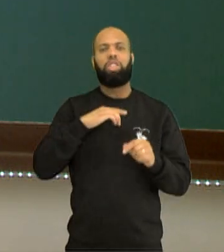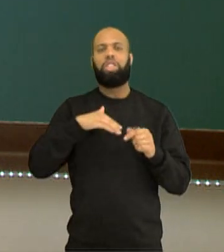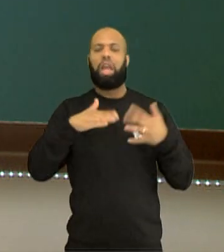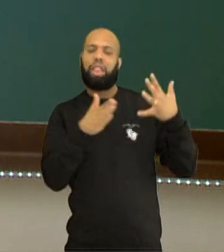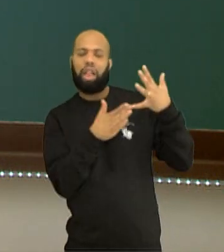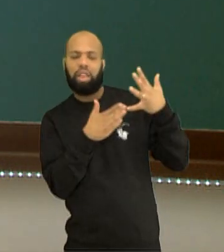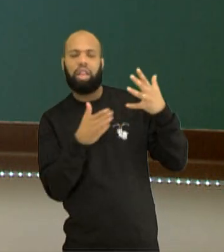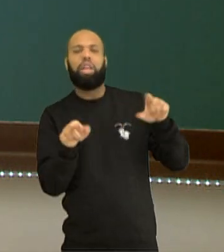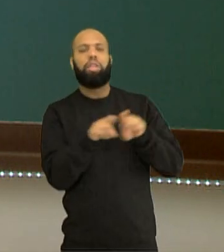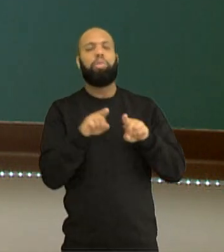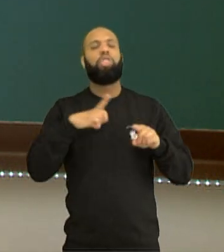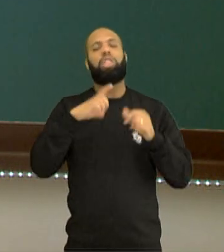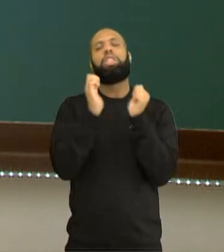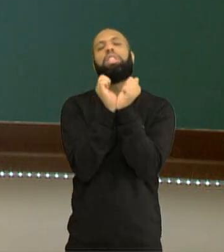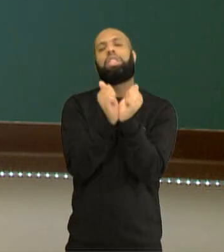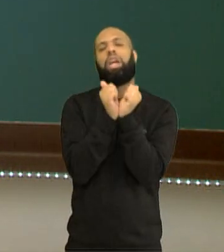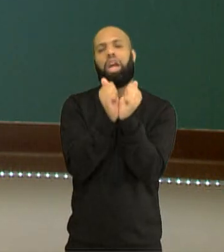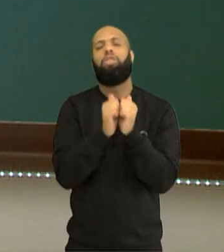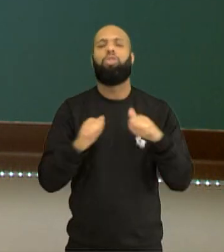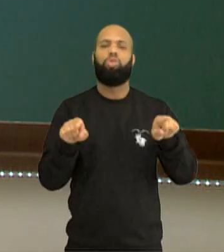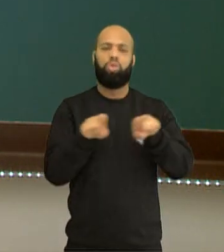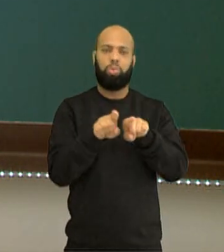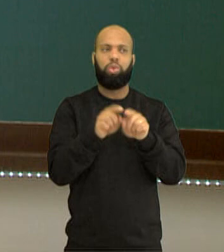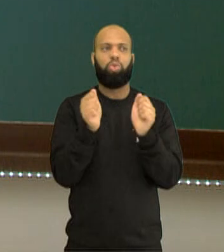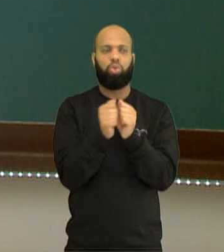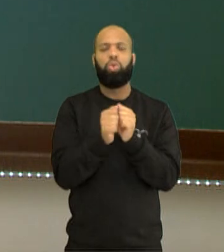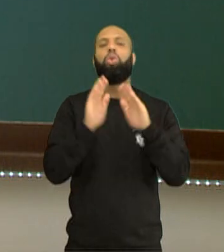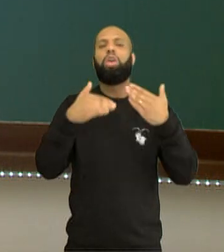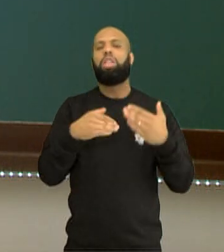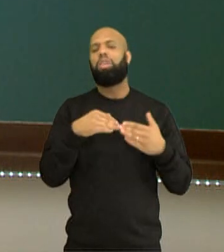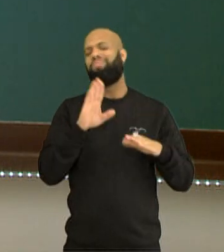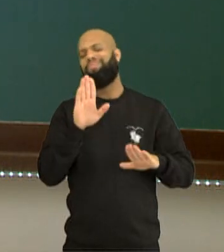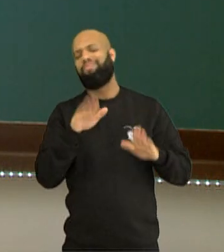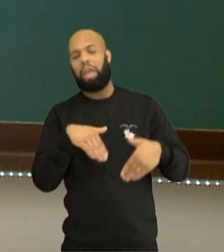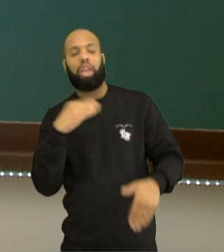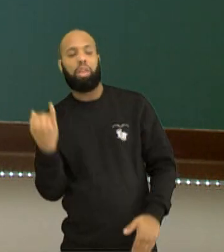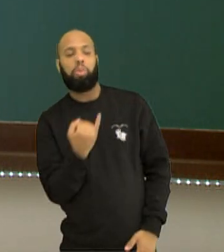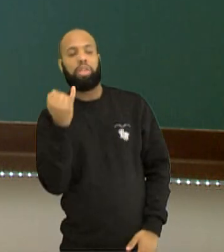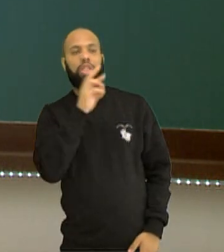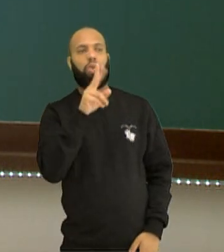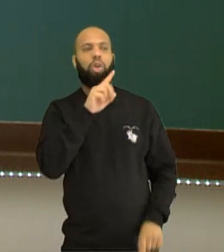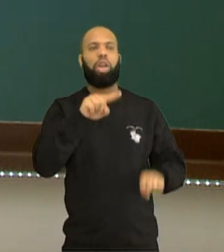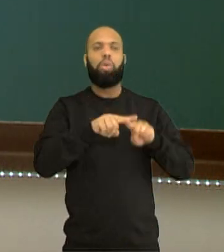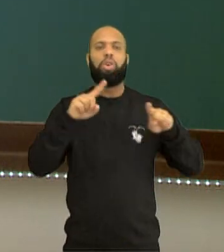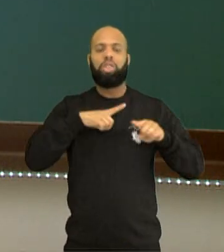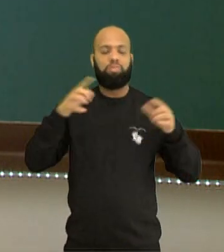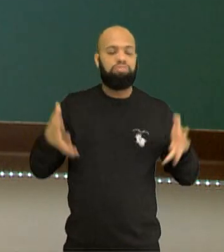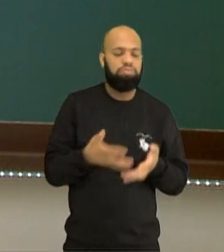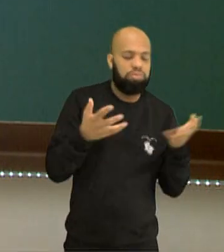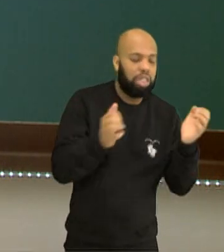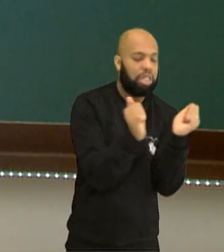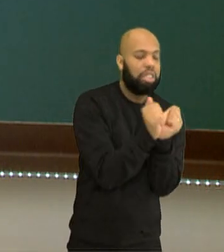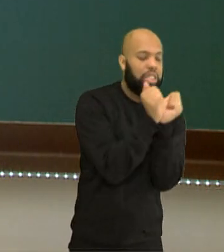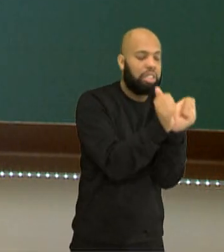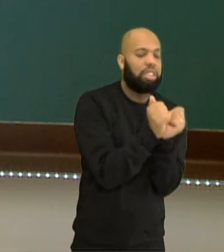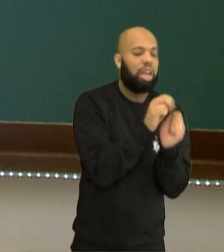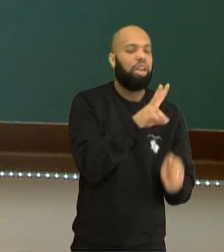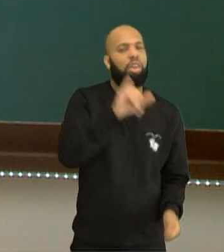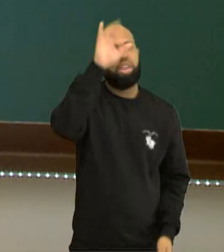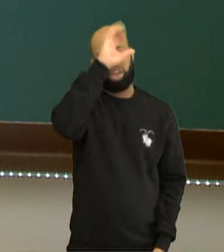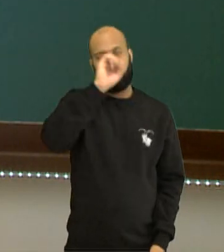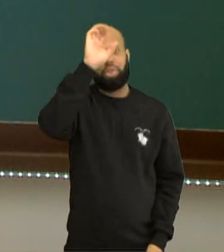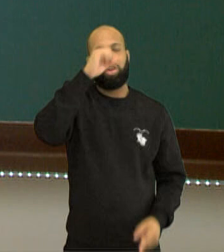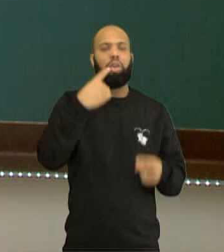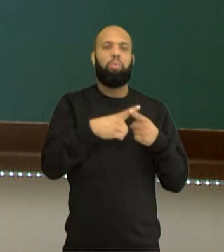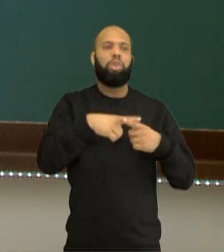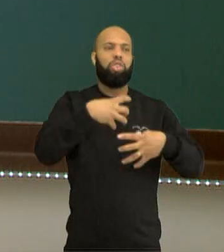e tinham muitos escravos. Então, por ser uma coisa de menor importância, era incentivado que escravos aprendessem esses instrumentos para